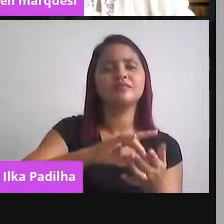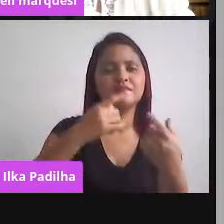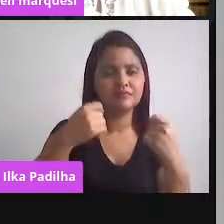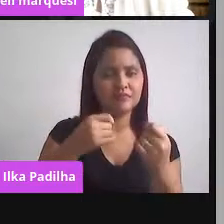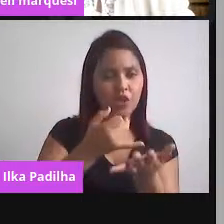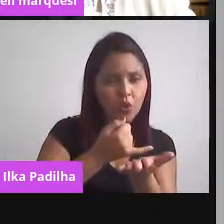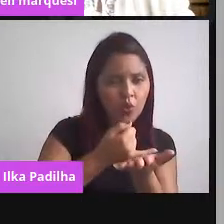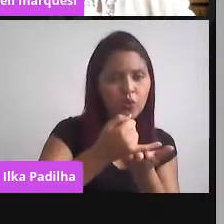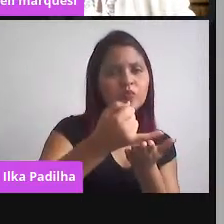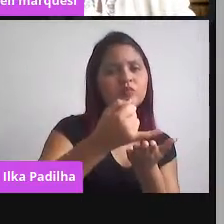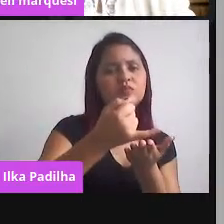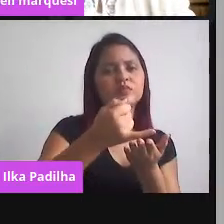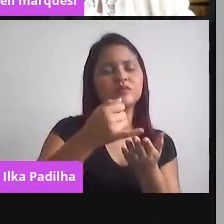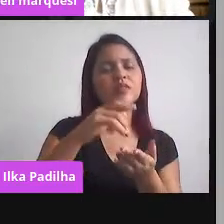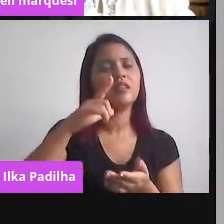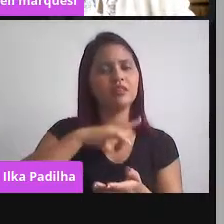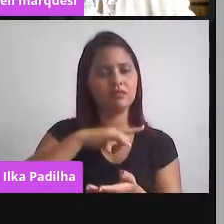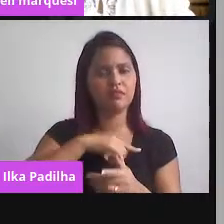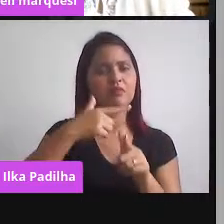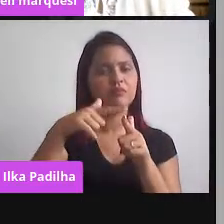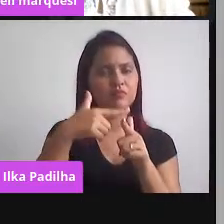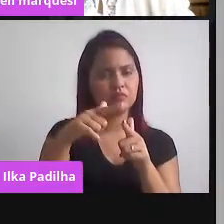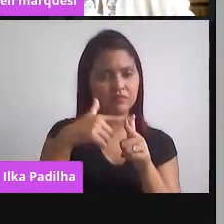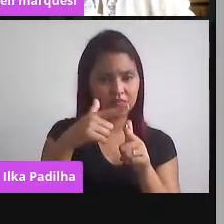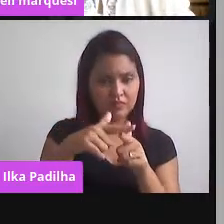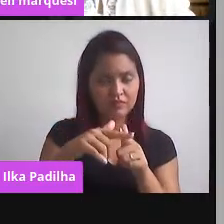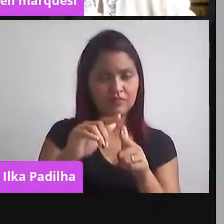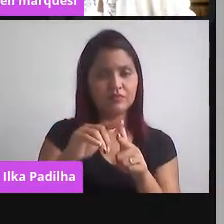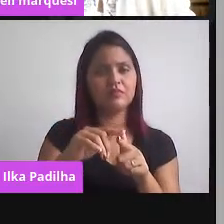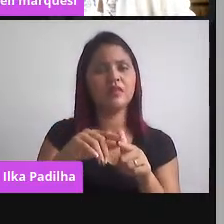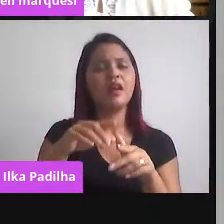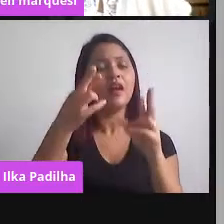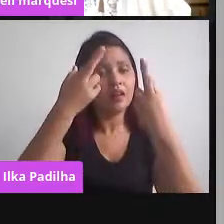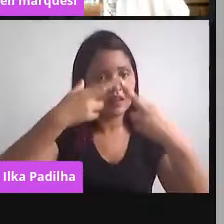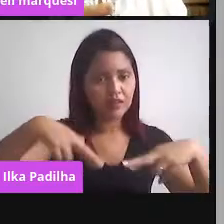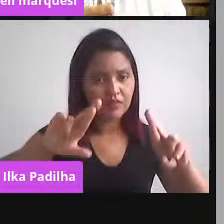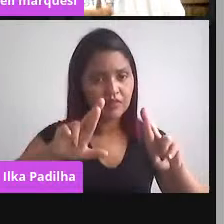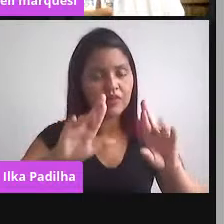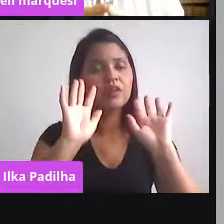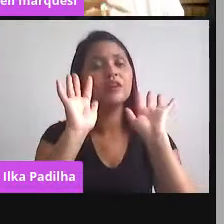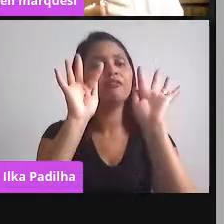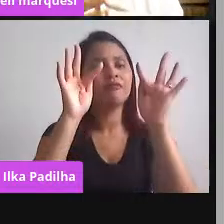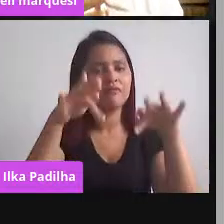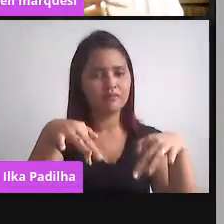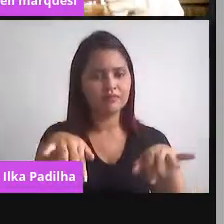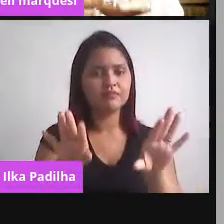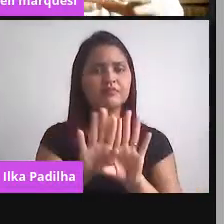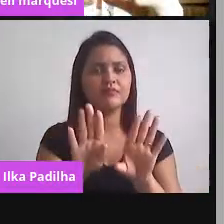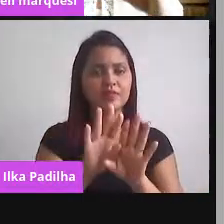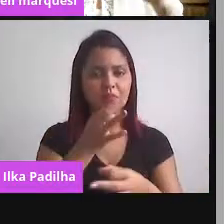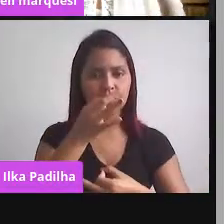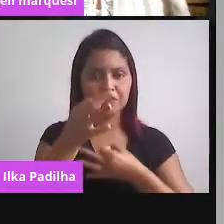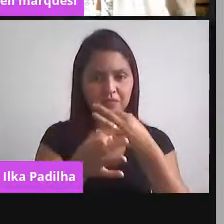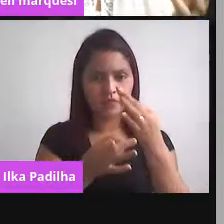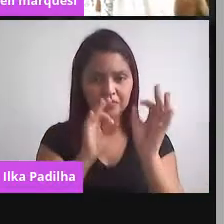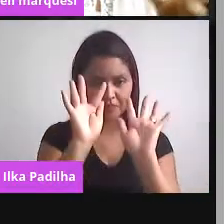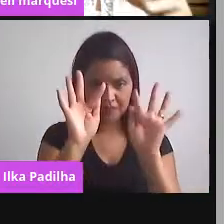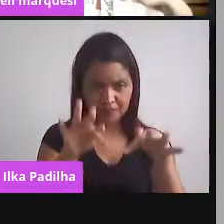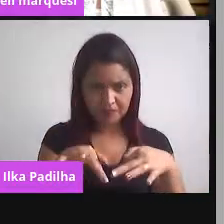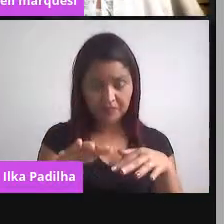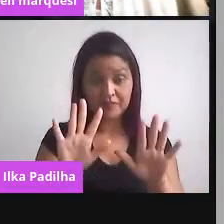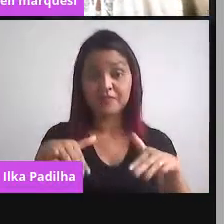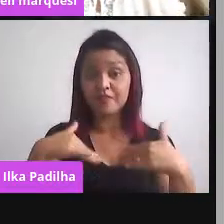problematização, uma resolução e uma conclusão de avaliação. Então, para nós entendermos uma